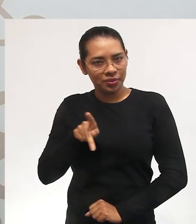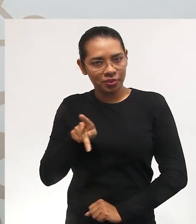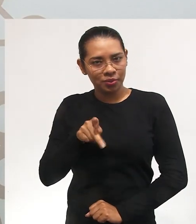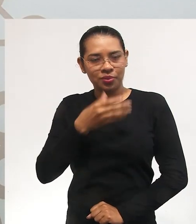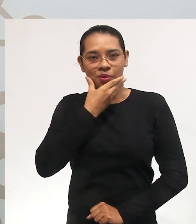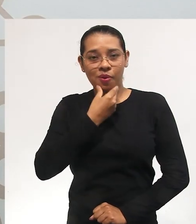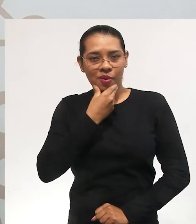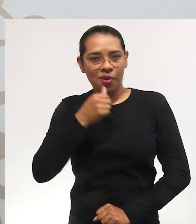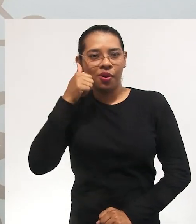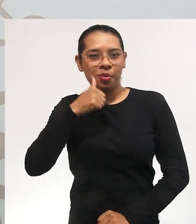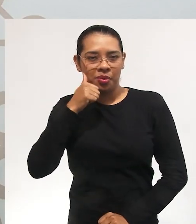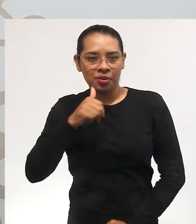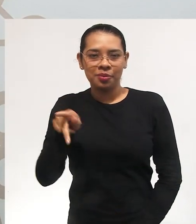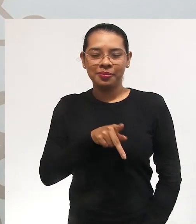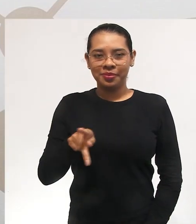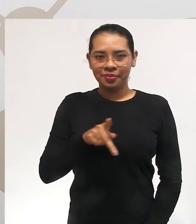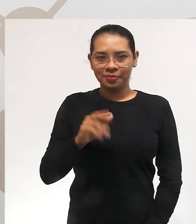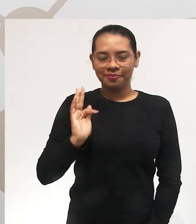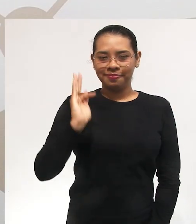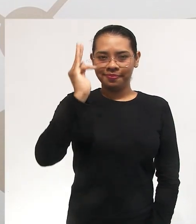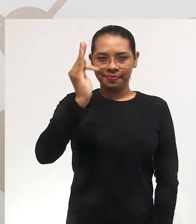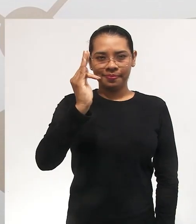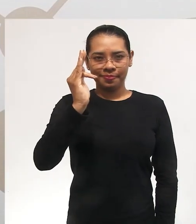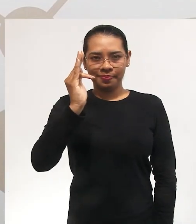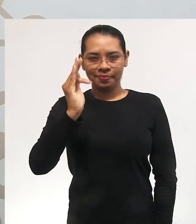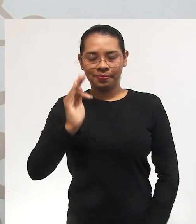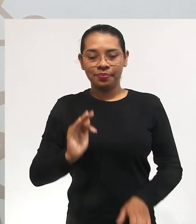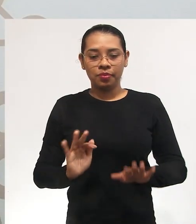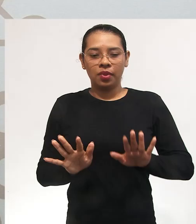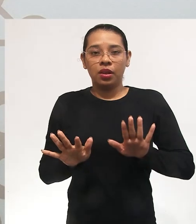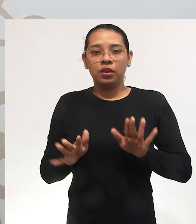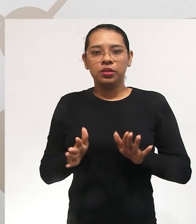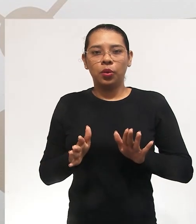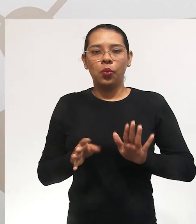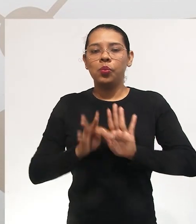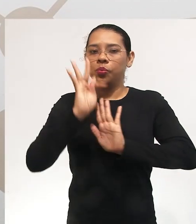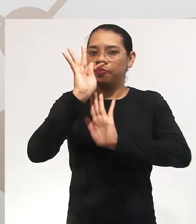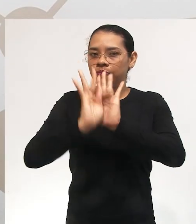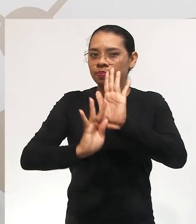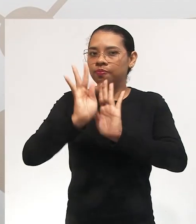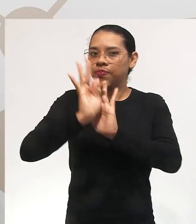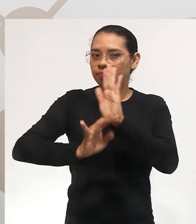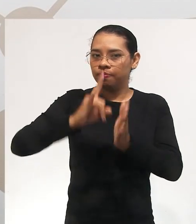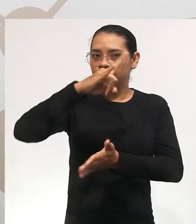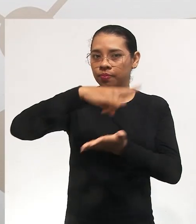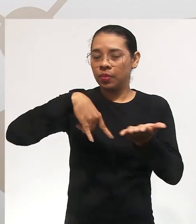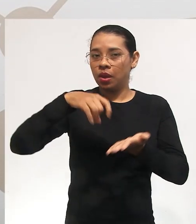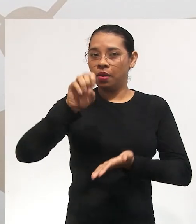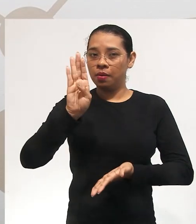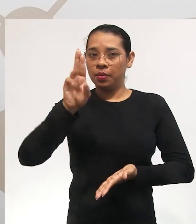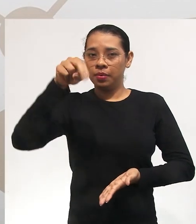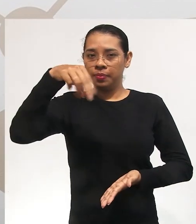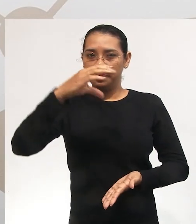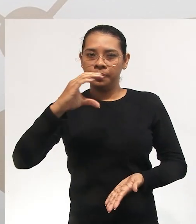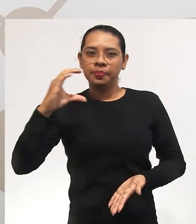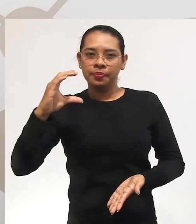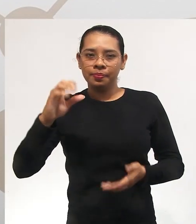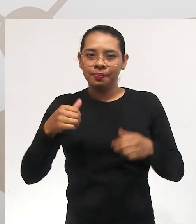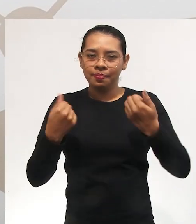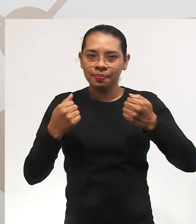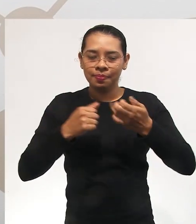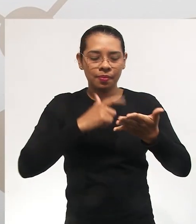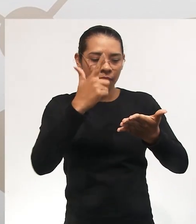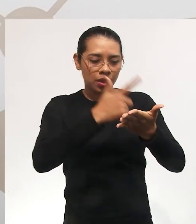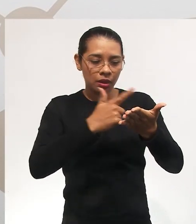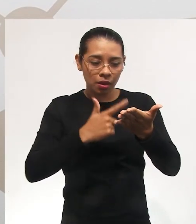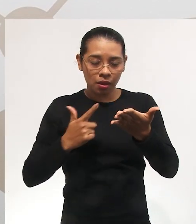desculpa, meninos, nossos E nossas. nossos e nossas. Então, ele é um texto que ele precisa ser lido com muito